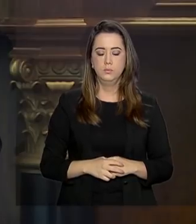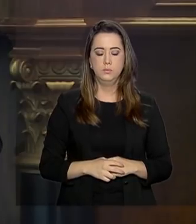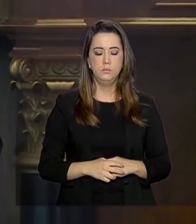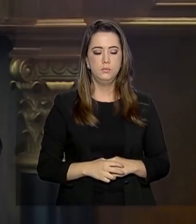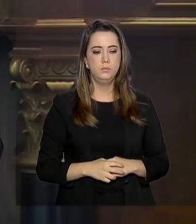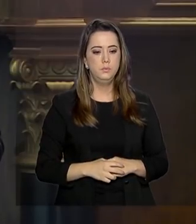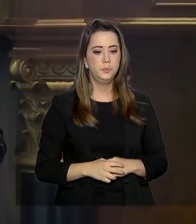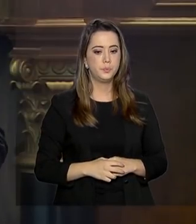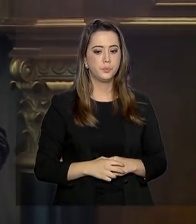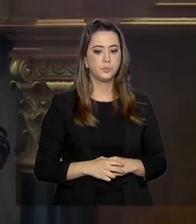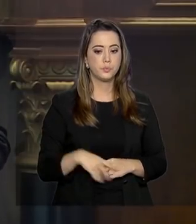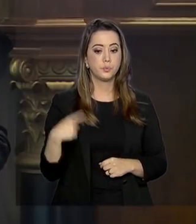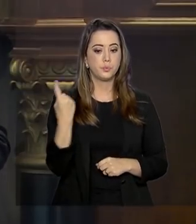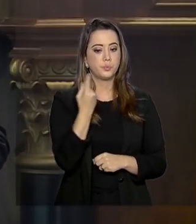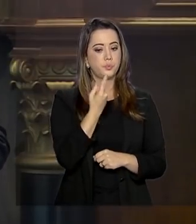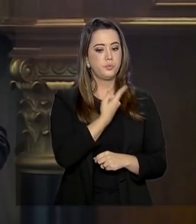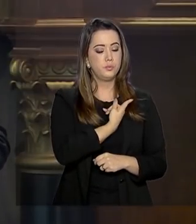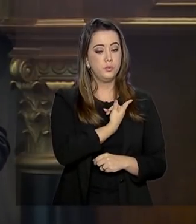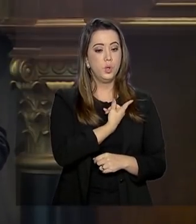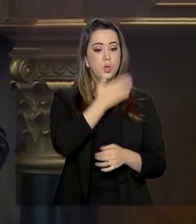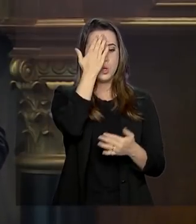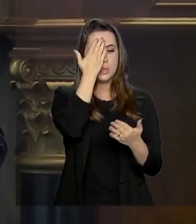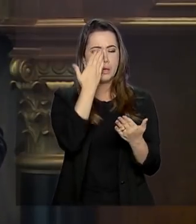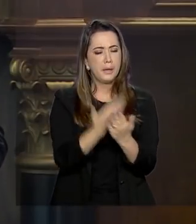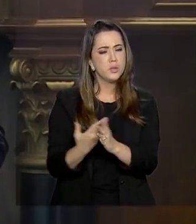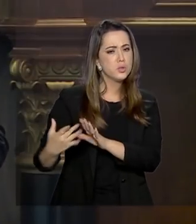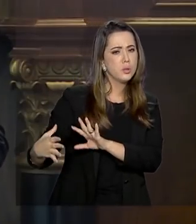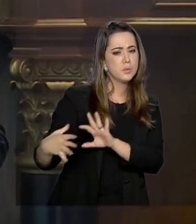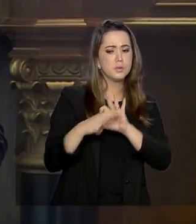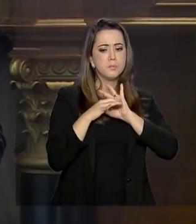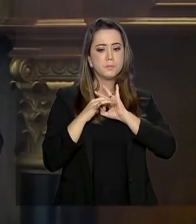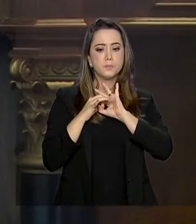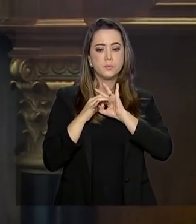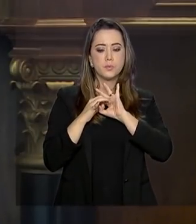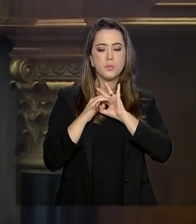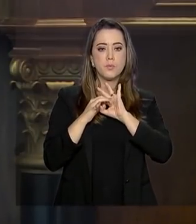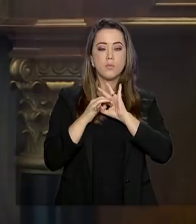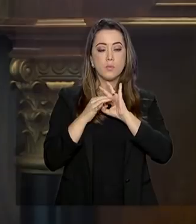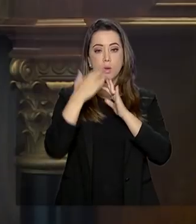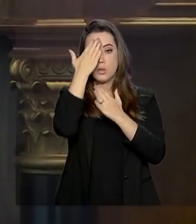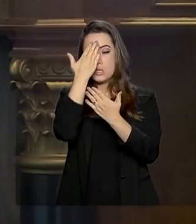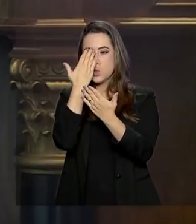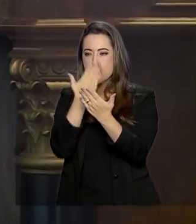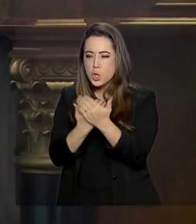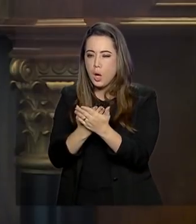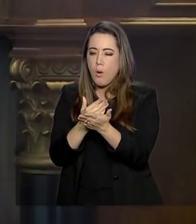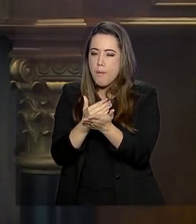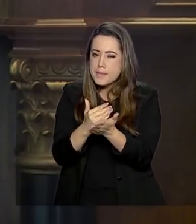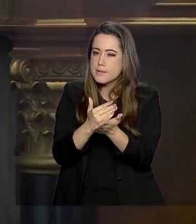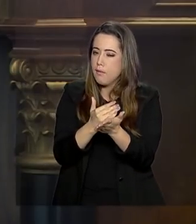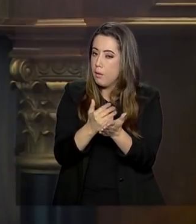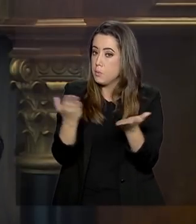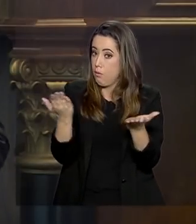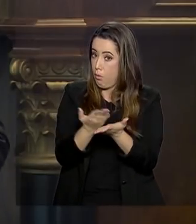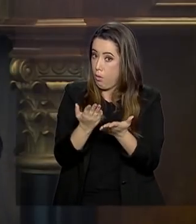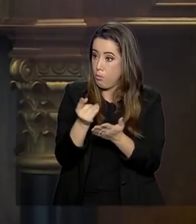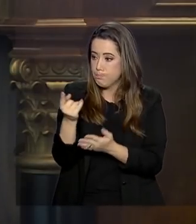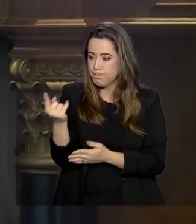Estamos convictos de que essa união, essa confiança que começamos a estabelecer